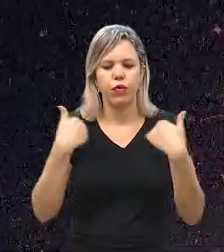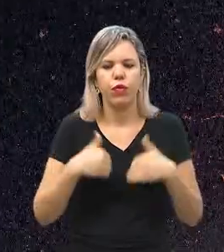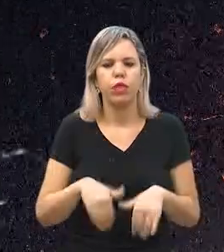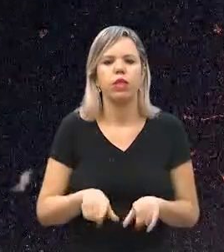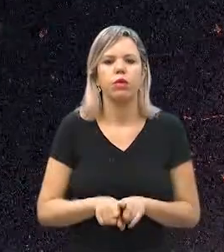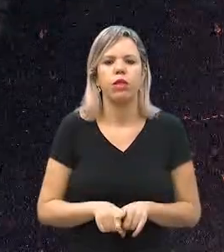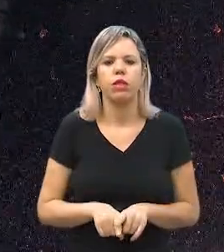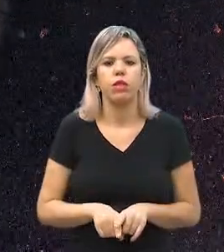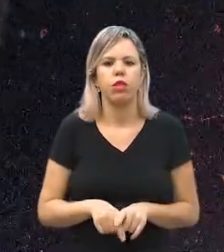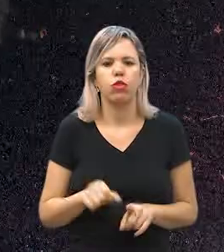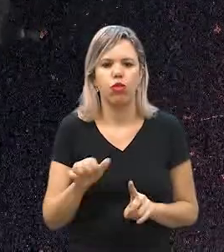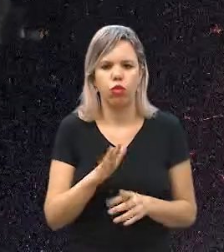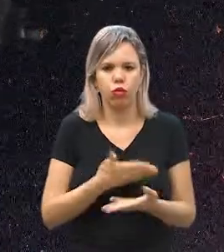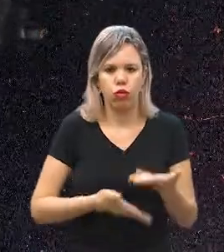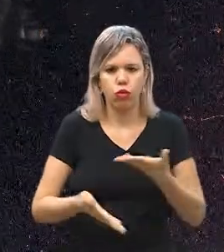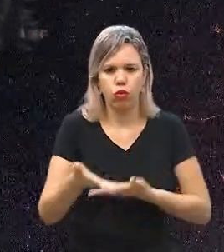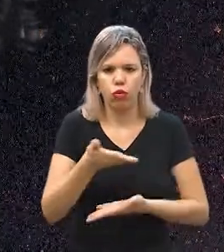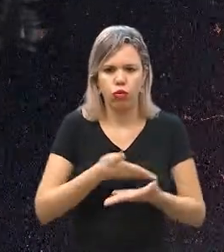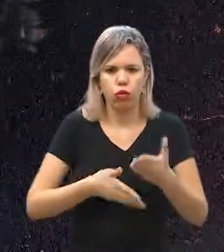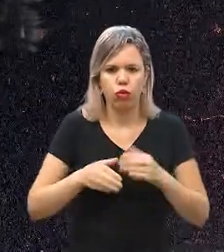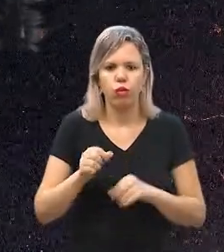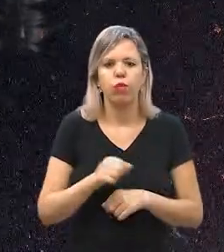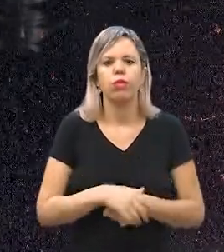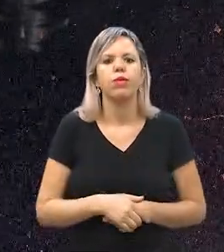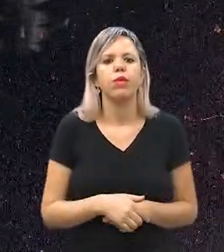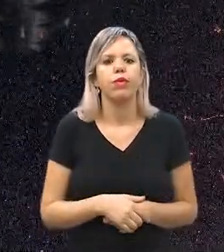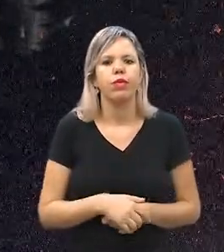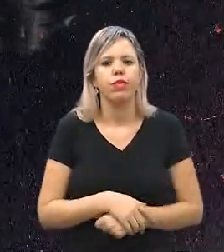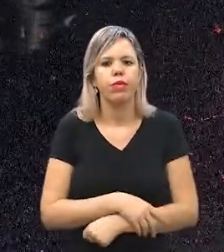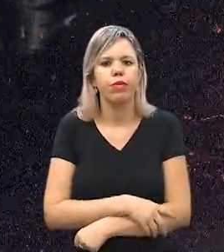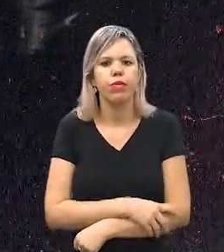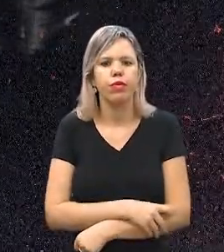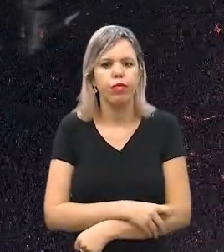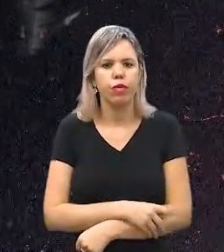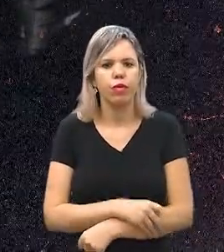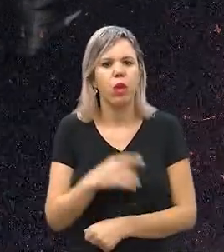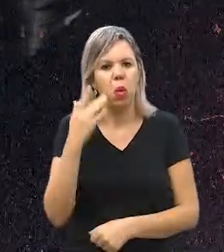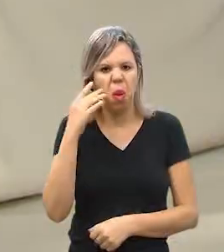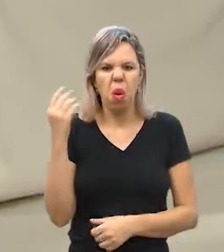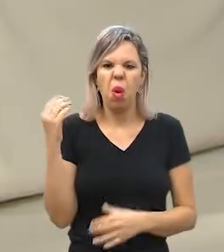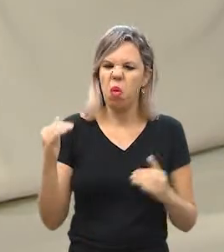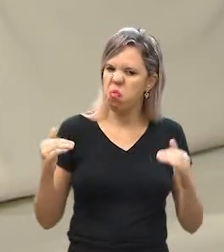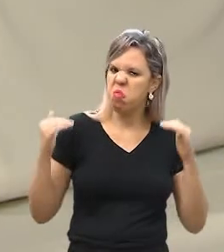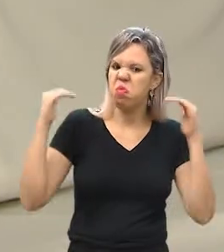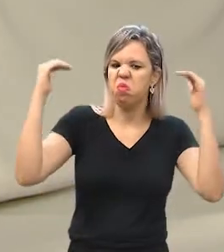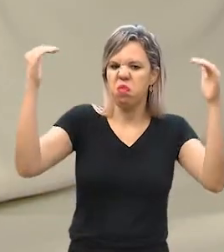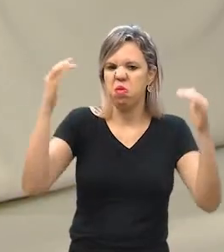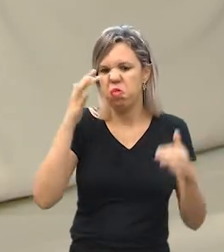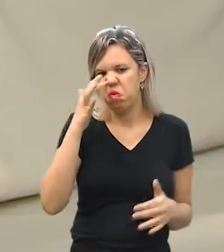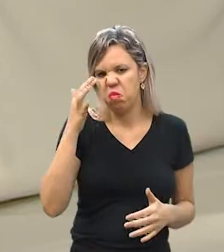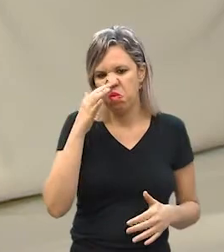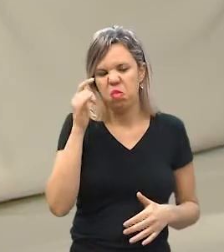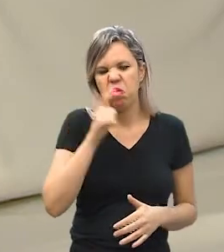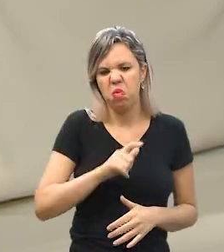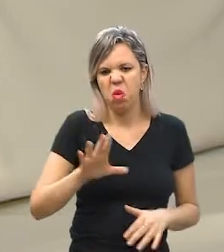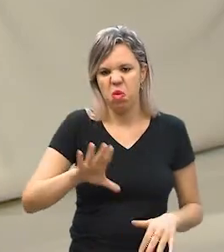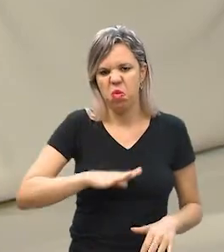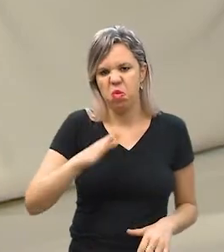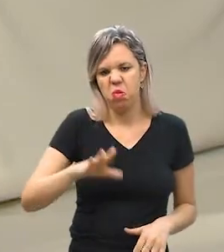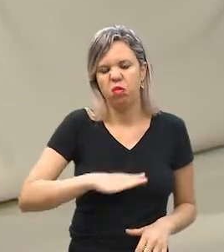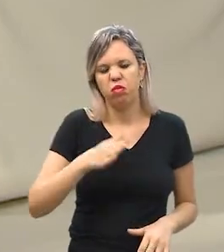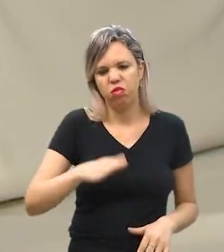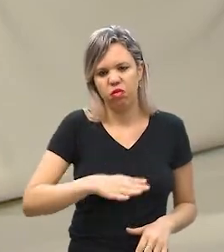né? Socialmente, integrar socialmente as pessoas. Eu acho uma grande luta dela, uma mulher muito